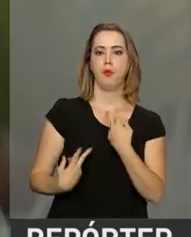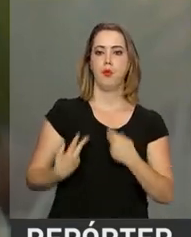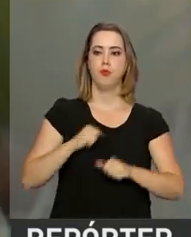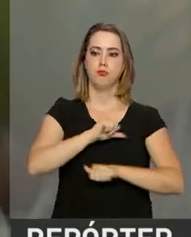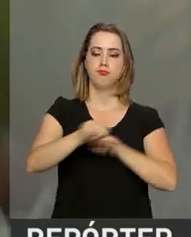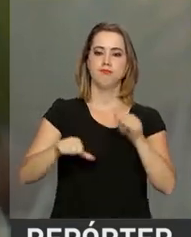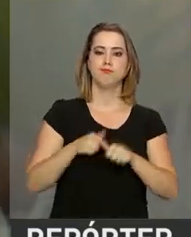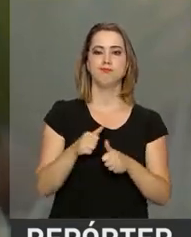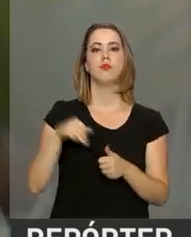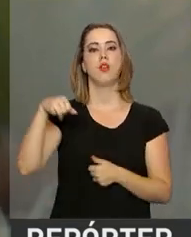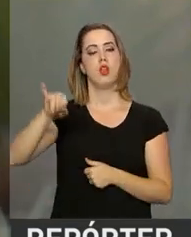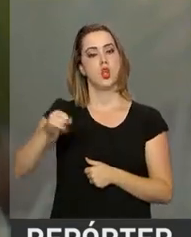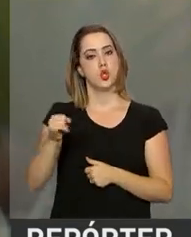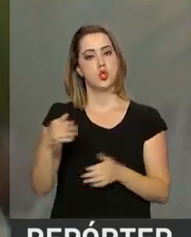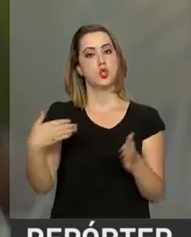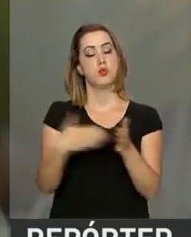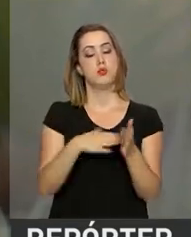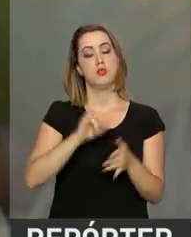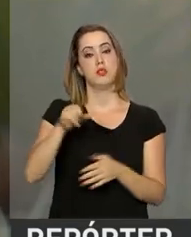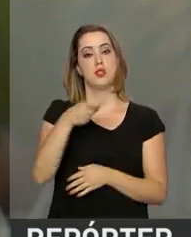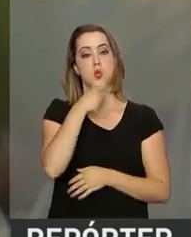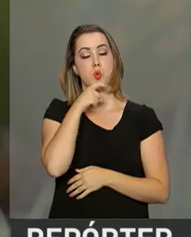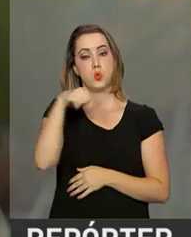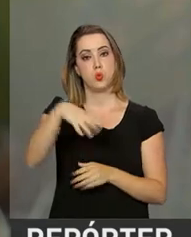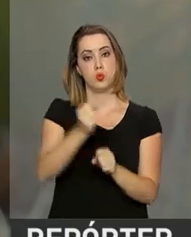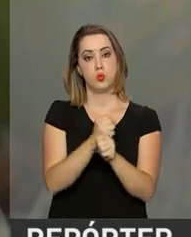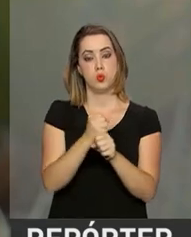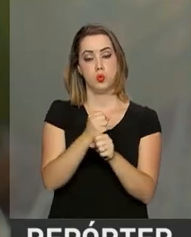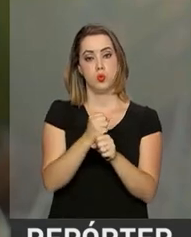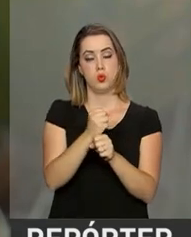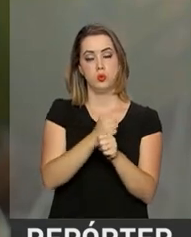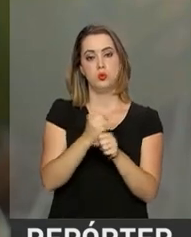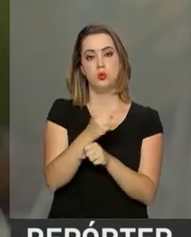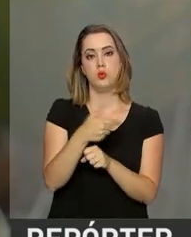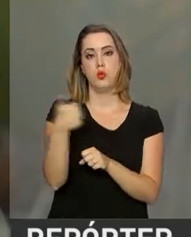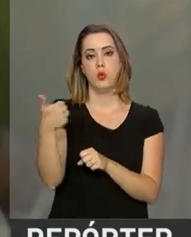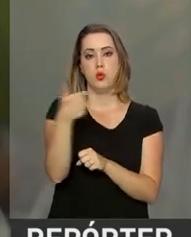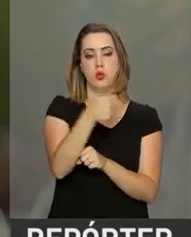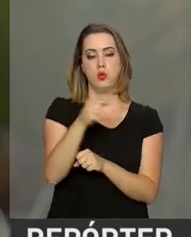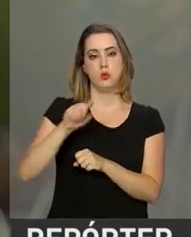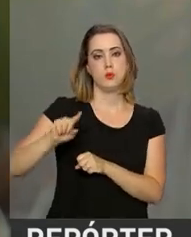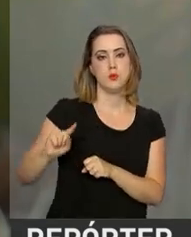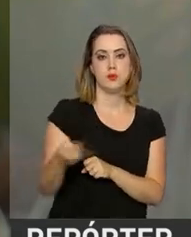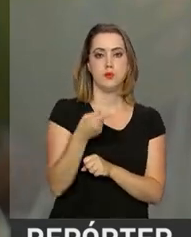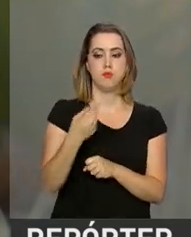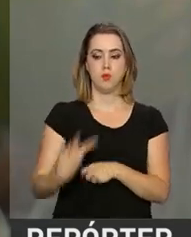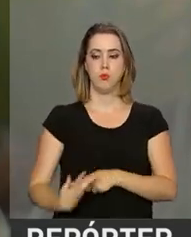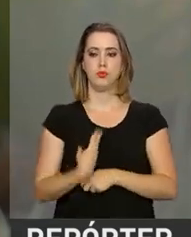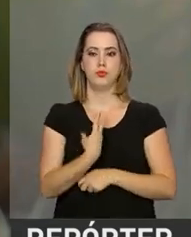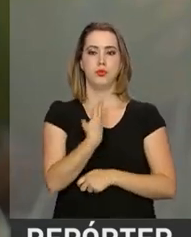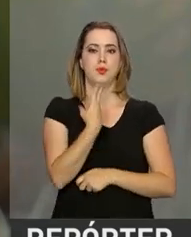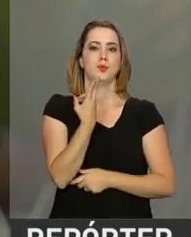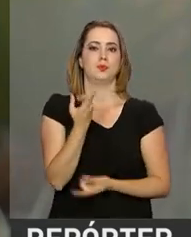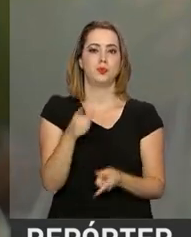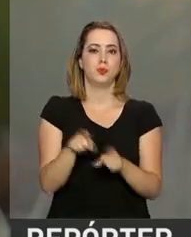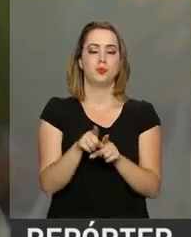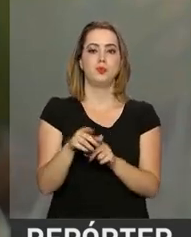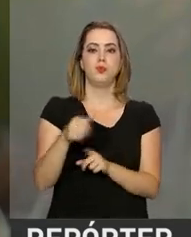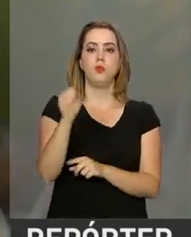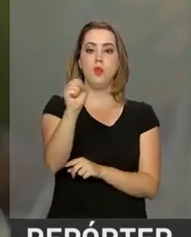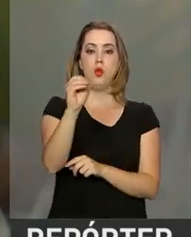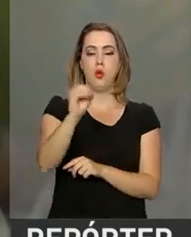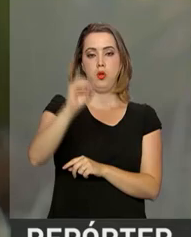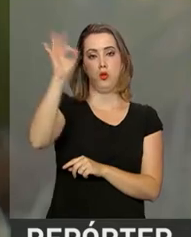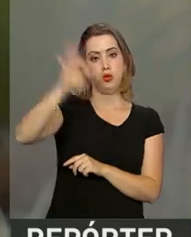julho deste ano o Ministério da Saúde registrou cerca de 12.000 procedimentos no país e mais de 80%